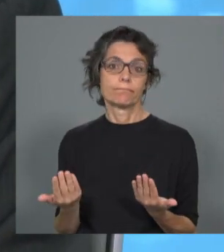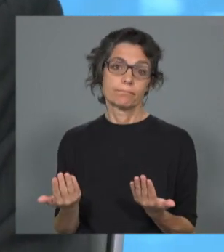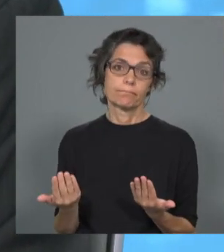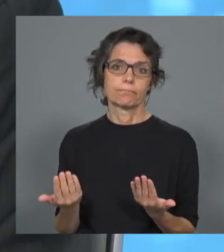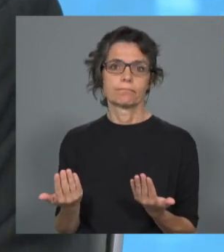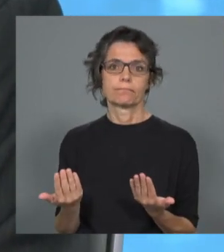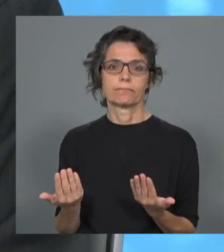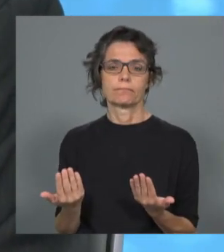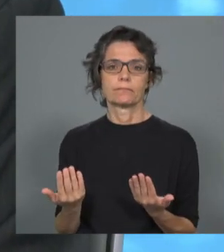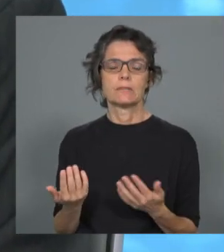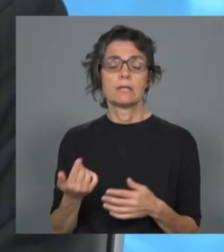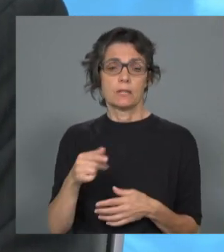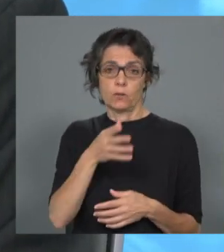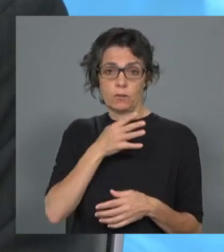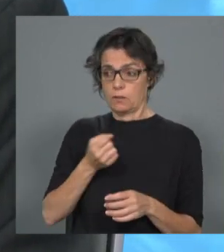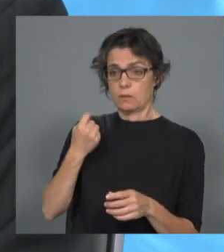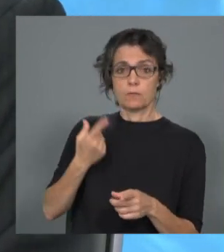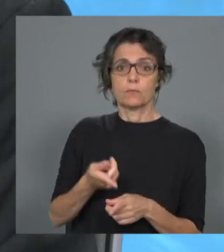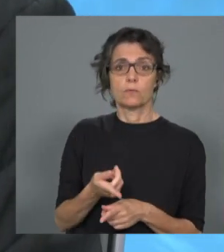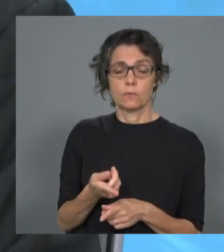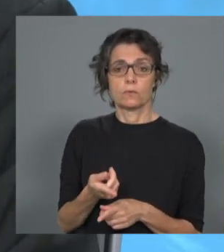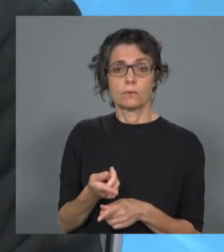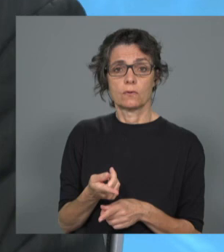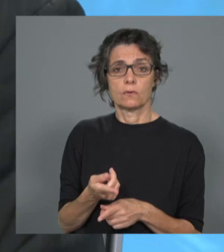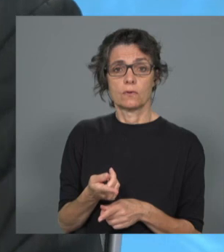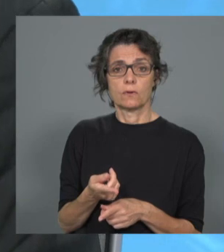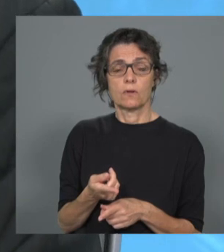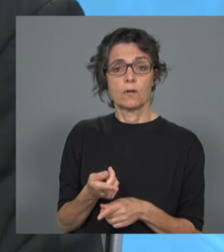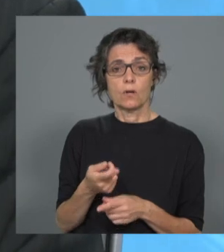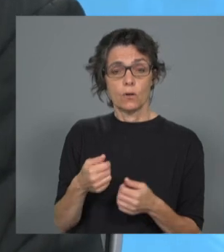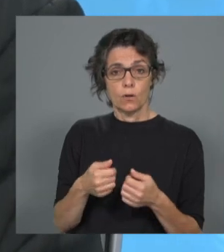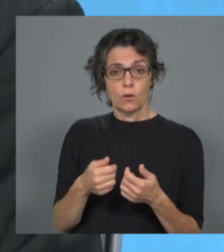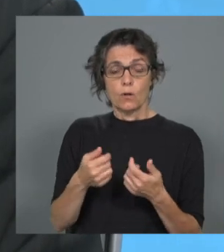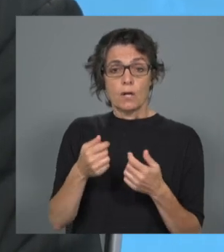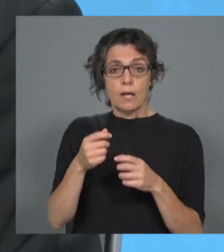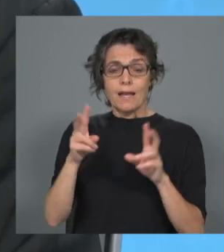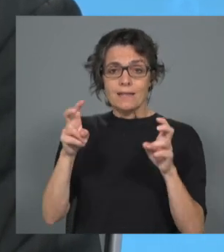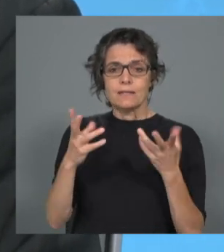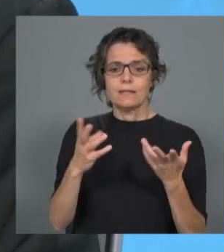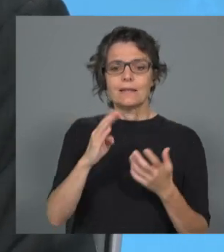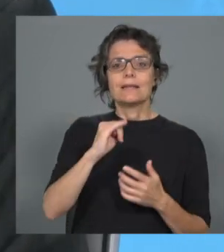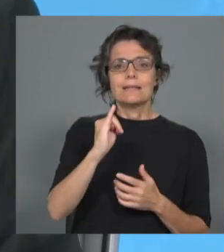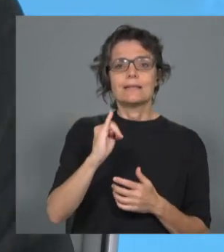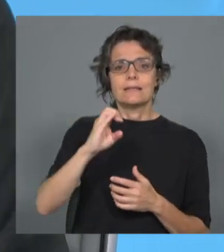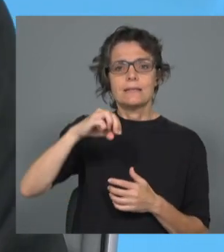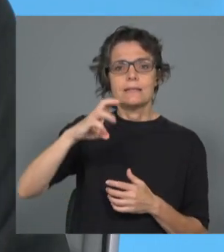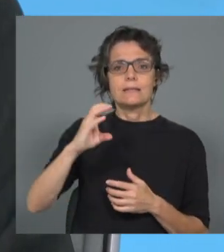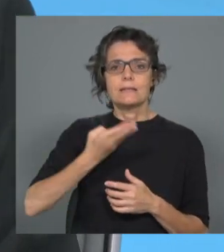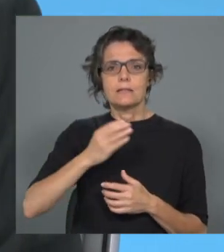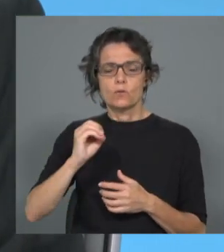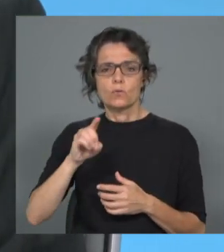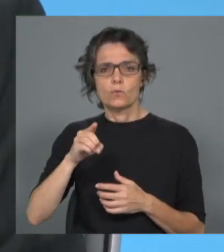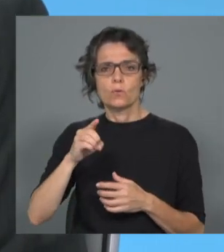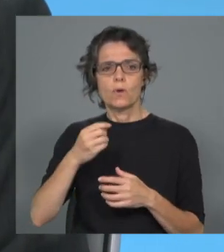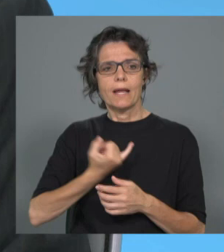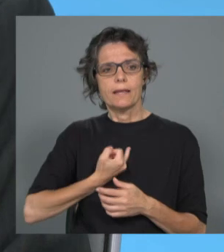tem um objetivo. É, por isso, o tema do sínodo é realmente a identidade e missão da igreja.